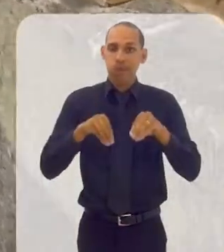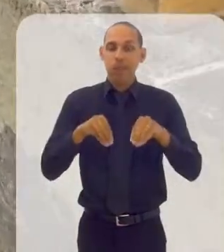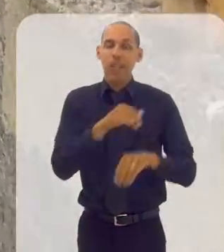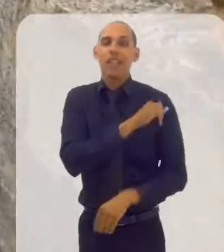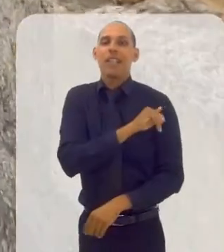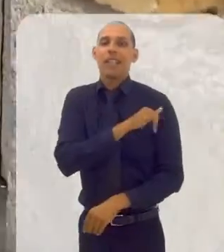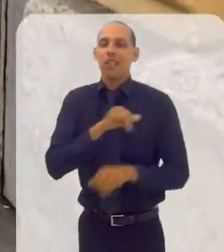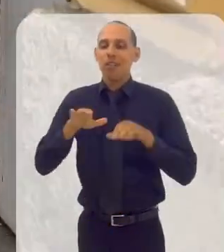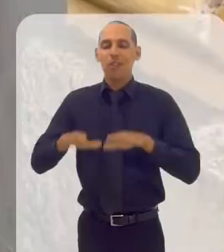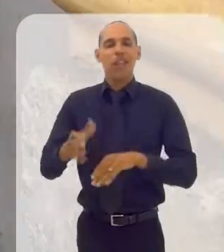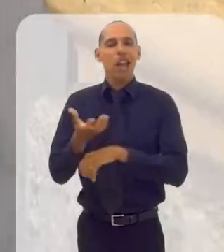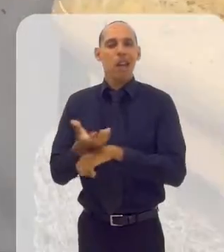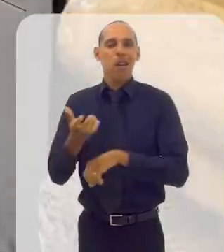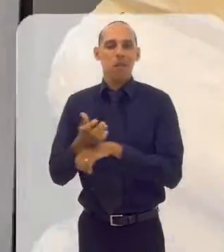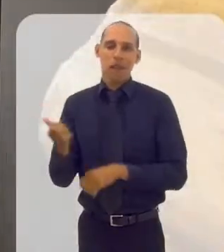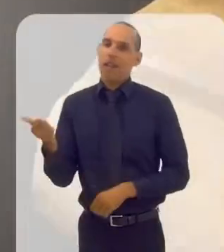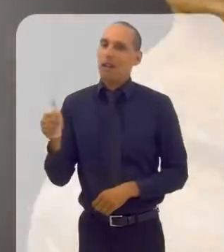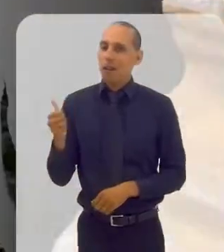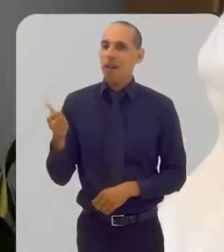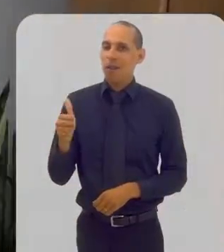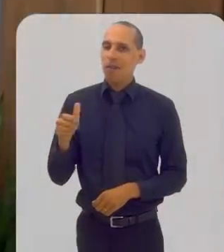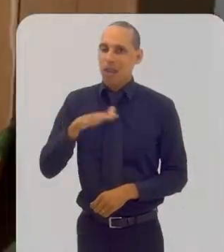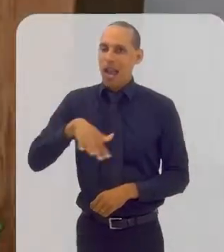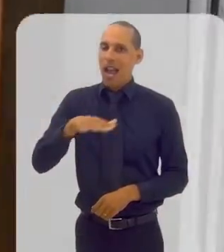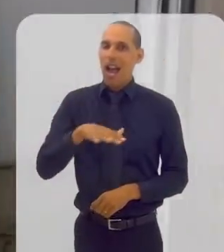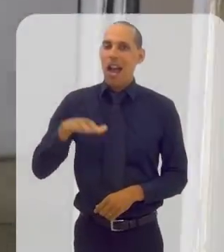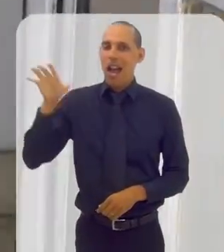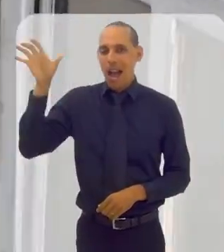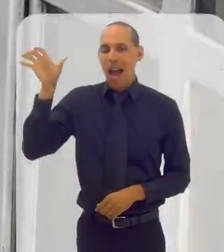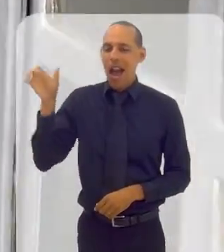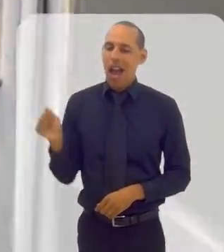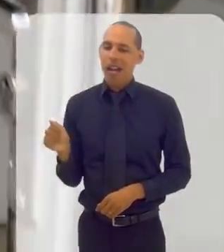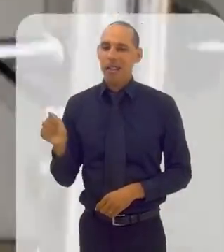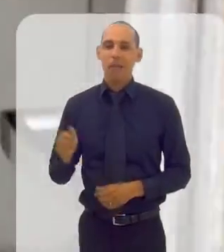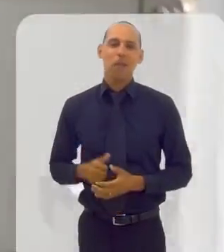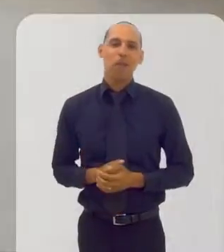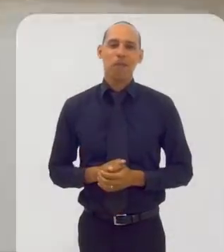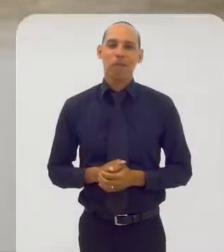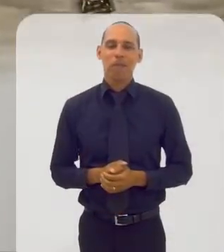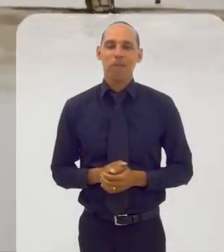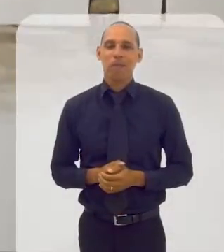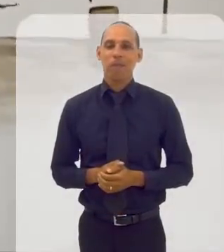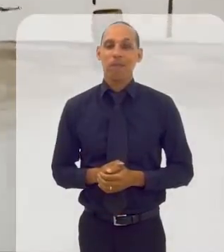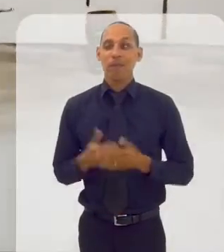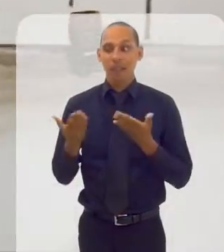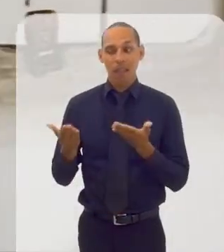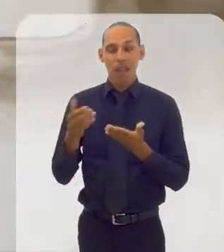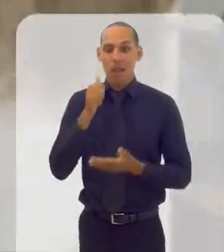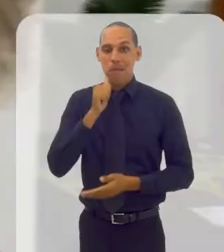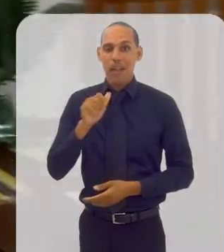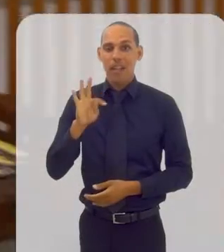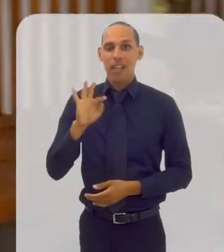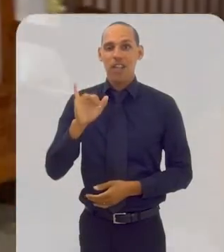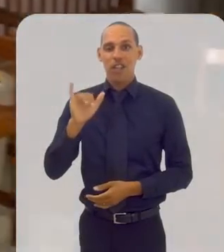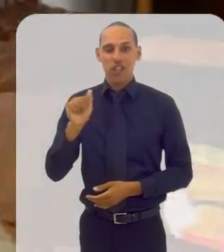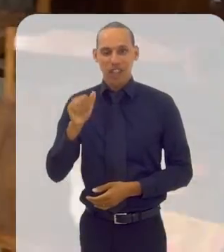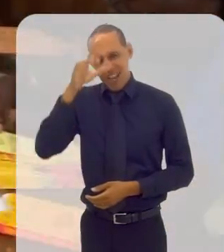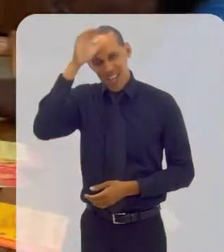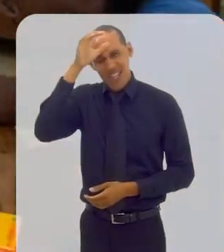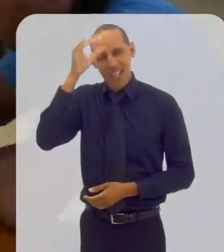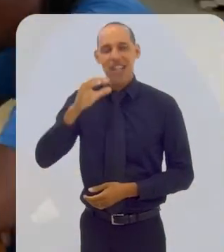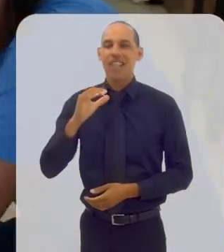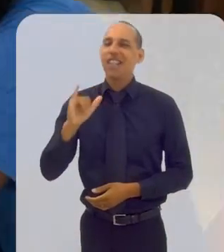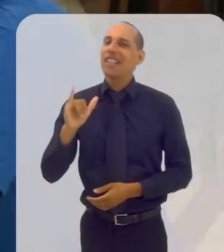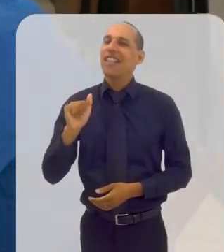instala ali na Praça 11, na região da Praça 11, nessa região da Pequena África. E a tia Seata, ela